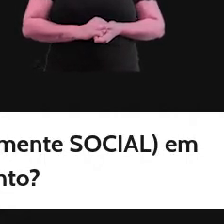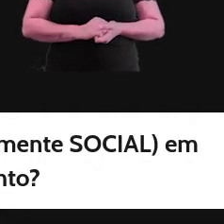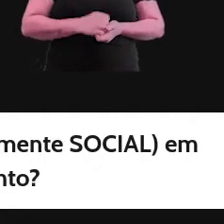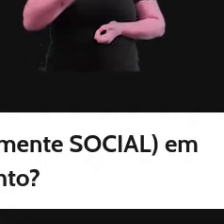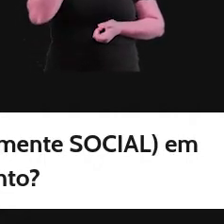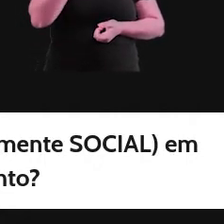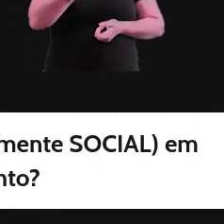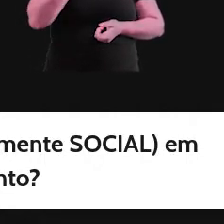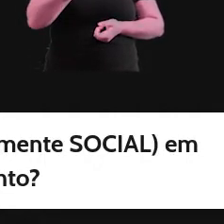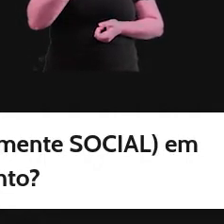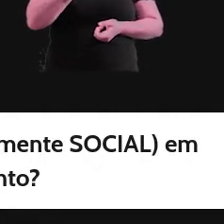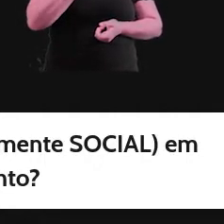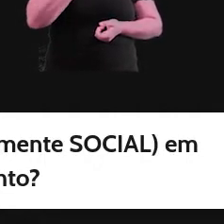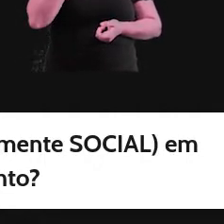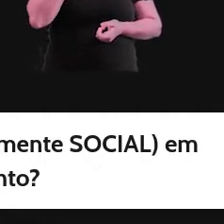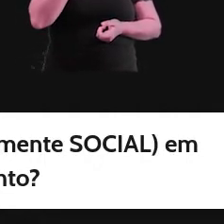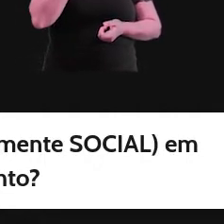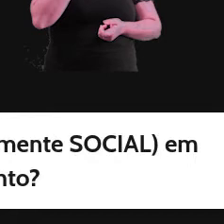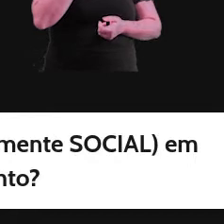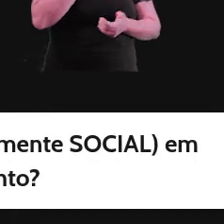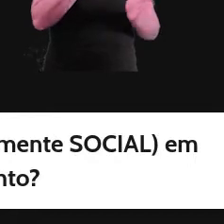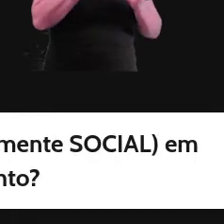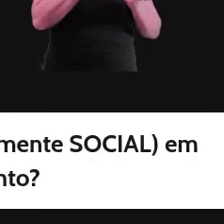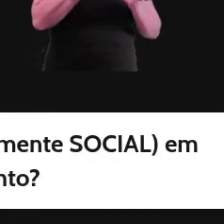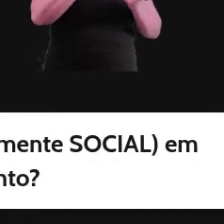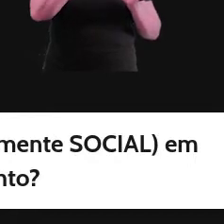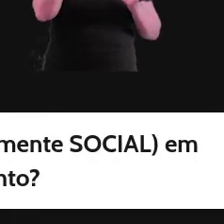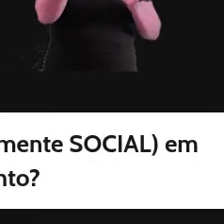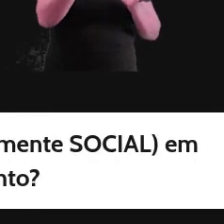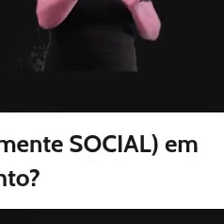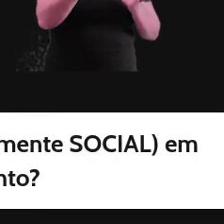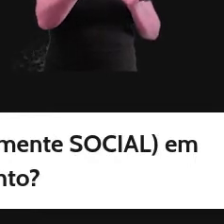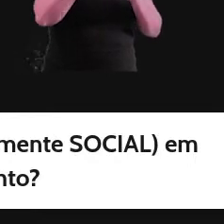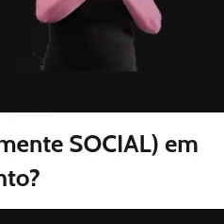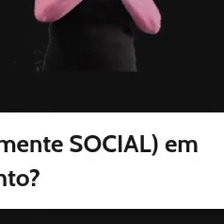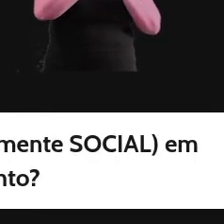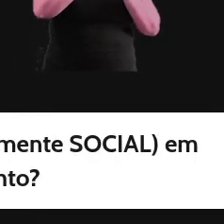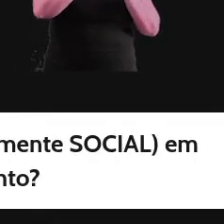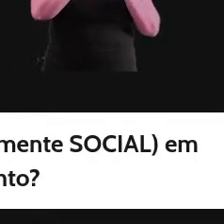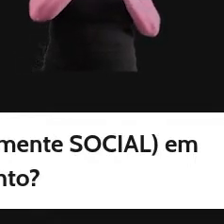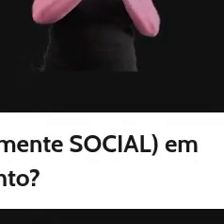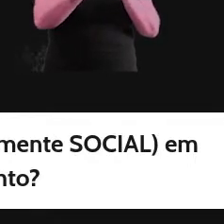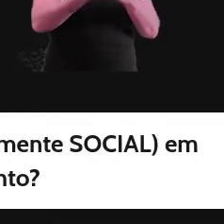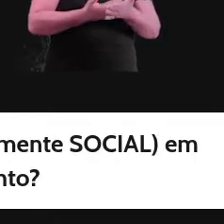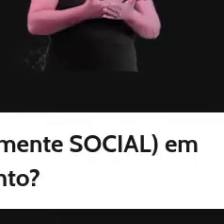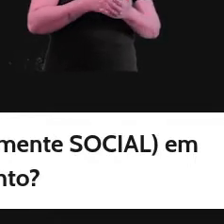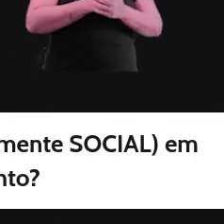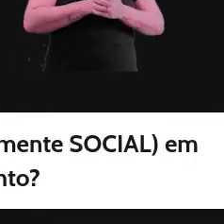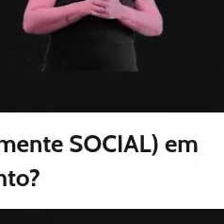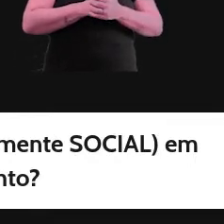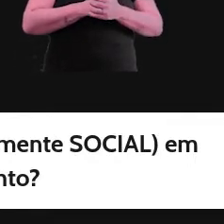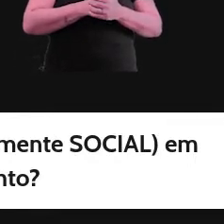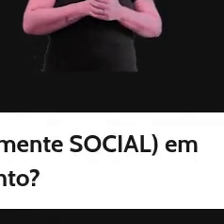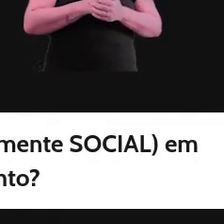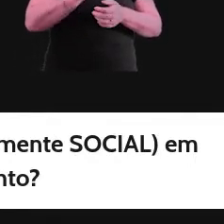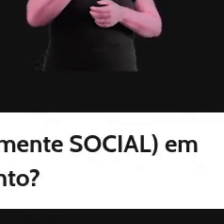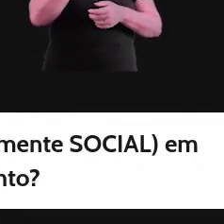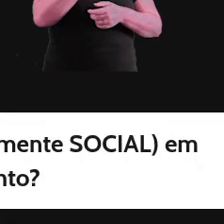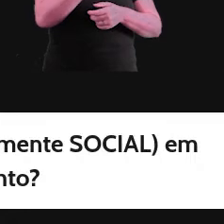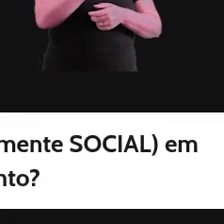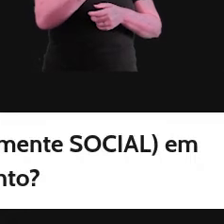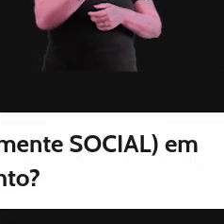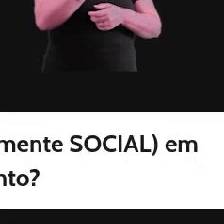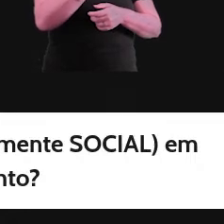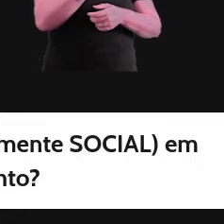Muito bem, só pontuar aqui antes de passar para a pergunta da Lélia, Andréia Costa, do SAI do MAST. Inclusive, ela se